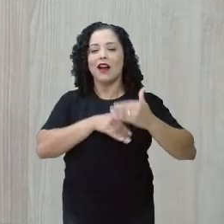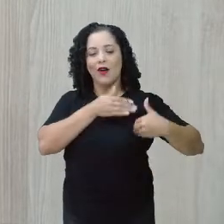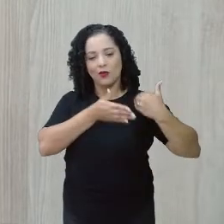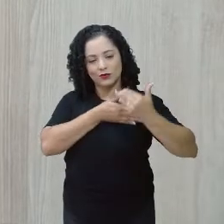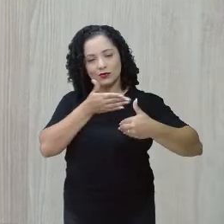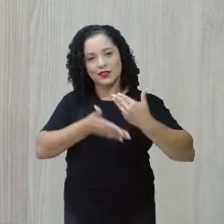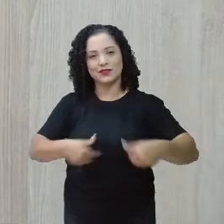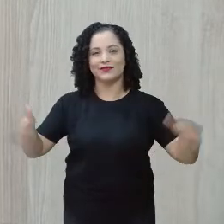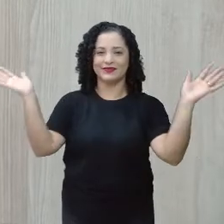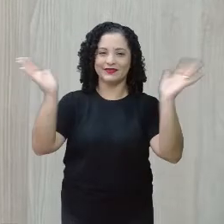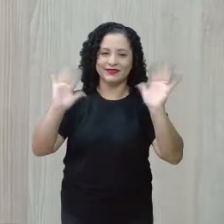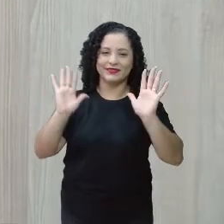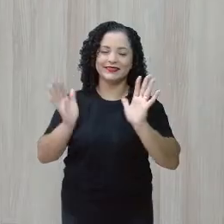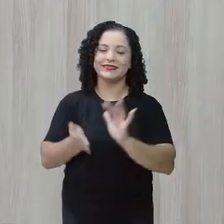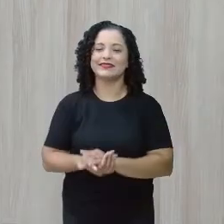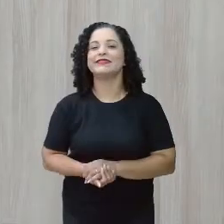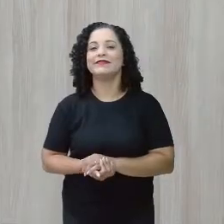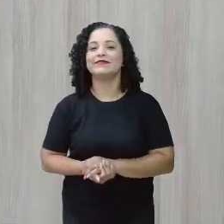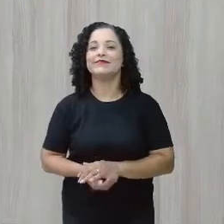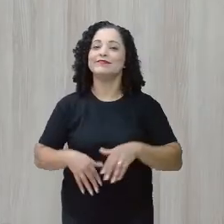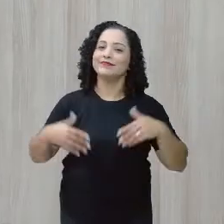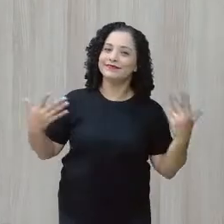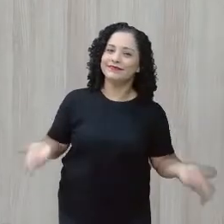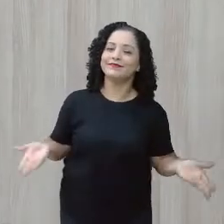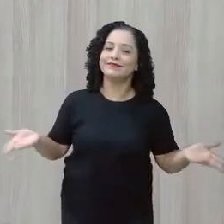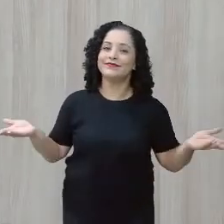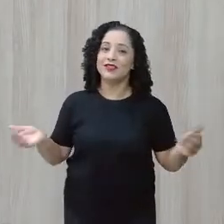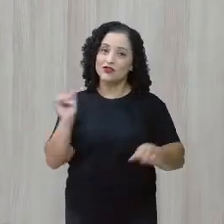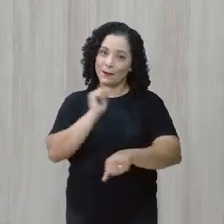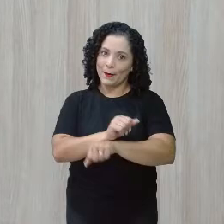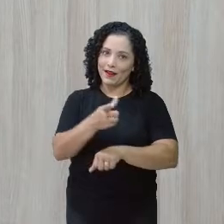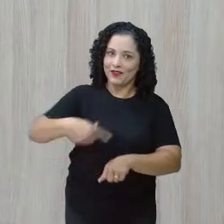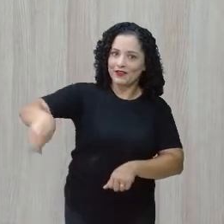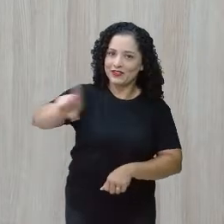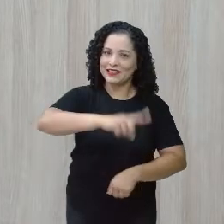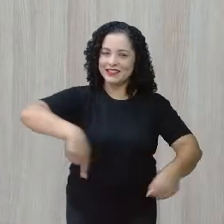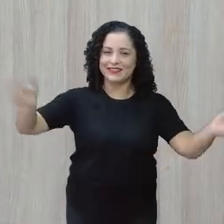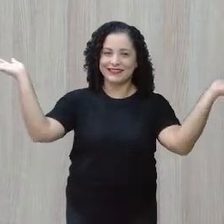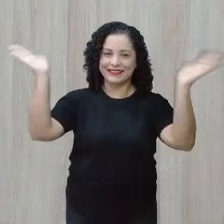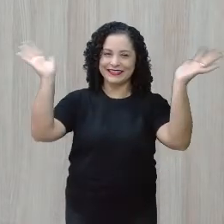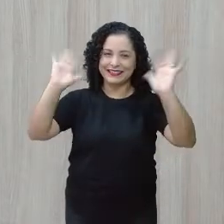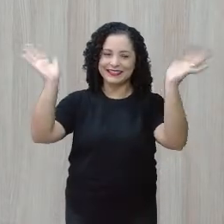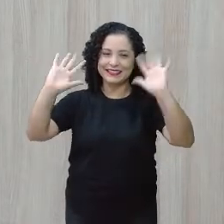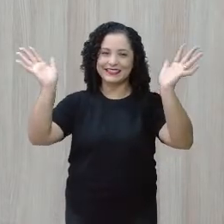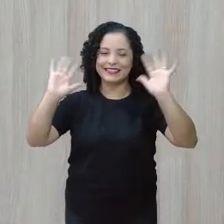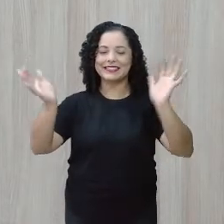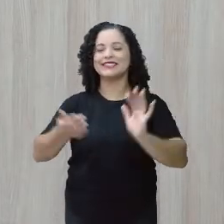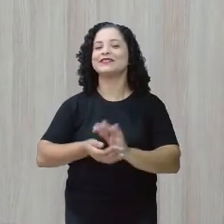aula. Tchau, tchau, pessoal. Pois é, pessoal. Aguardamos vocês na próxima aula. Tchau.